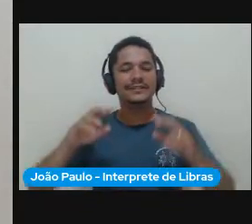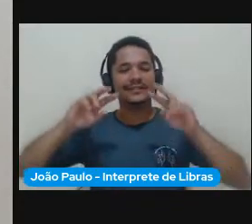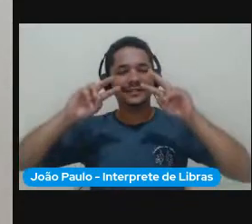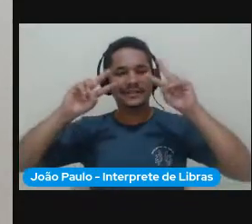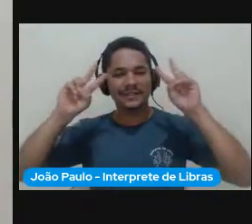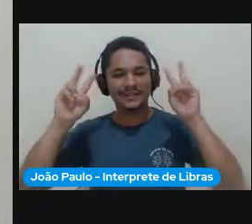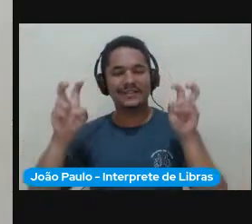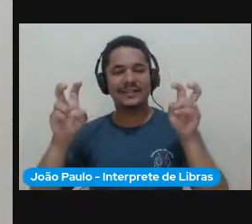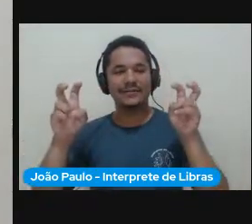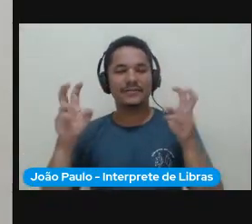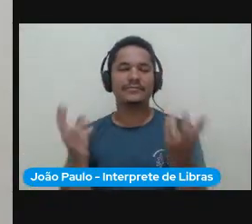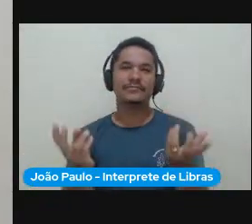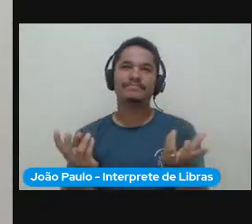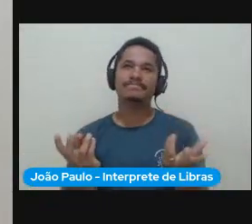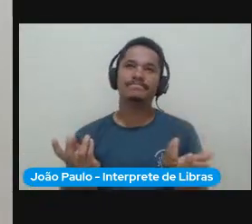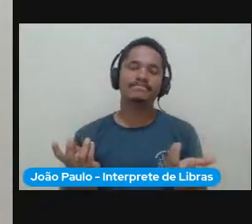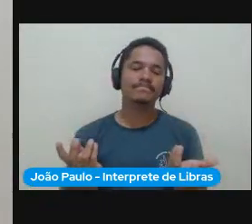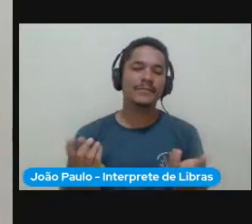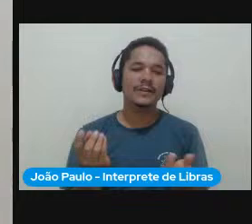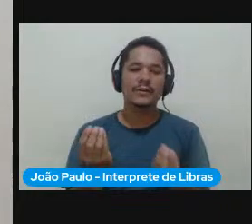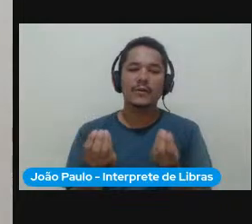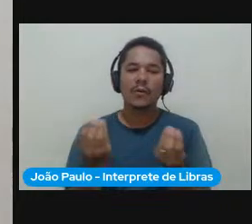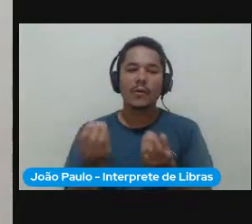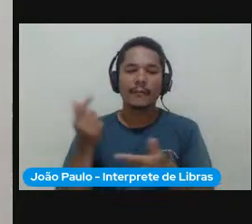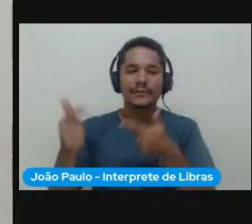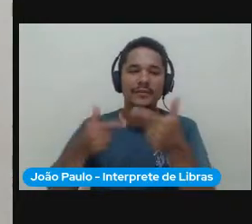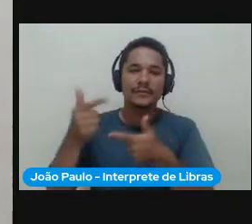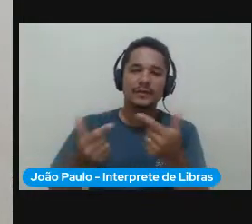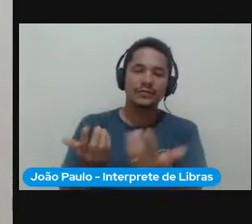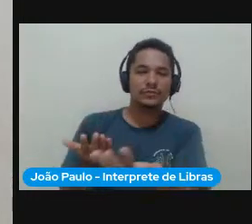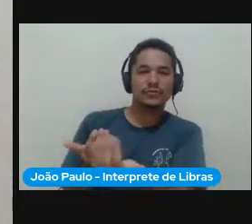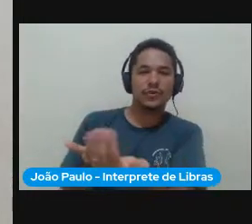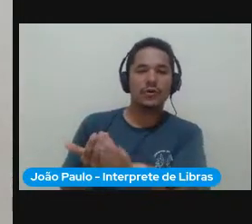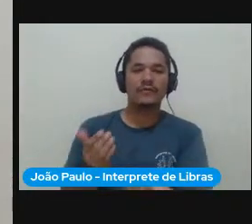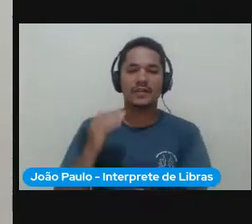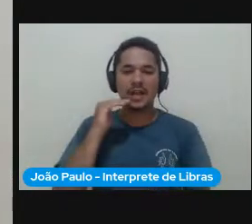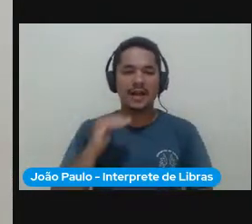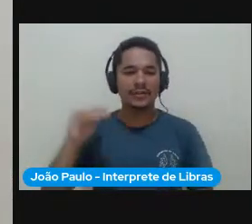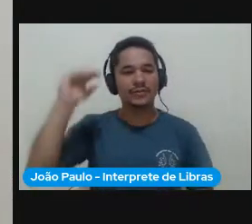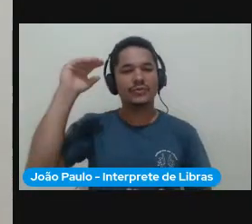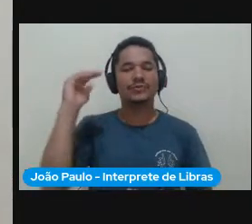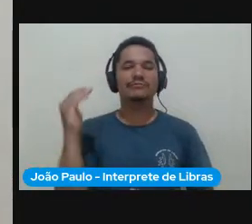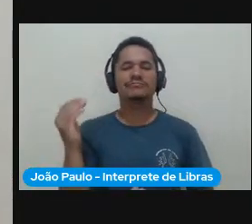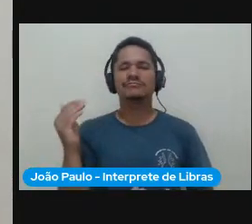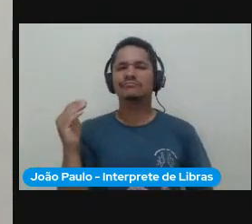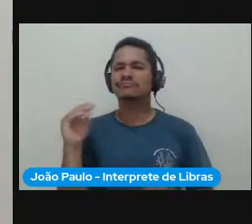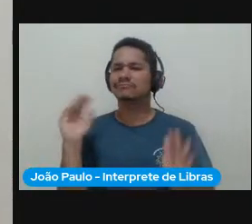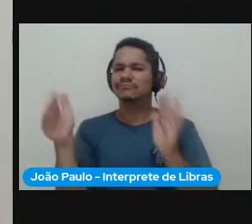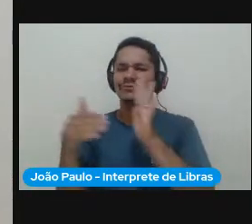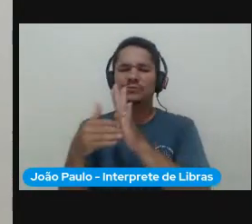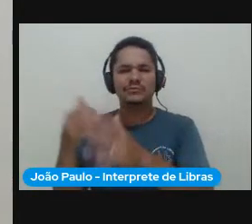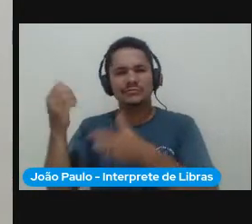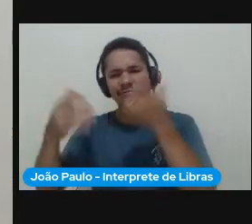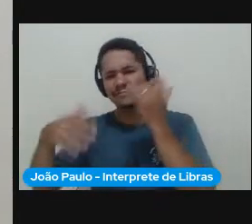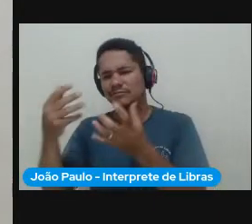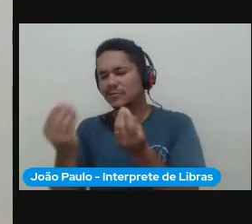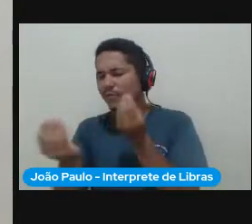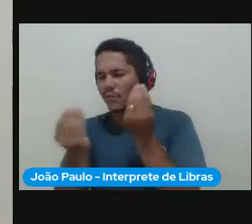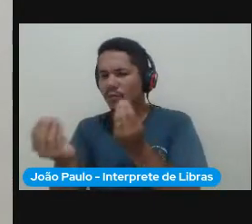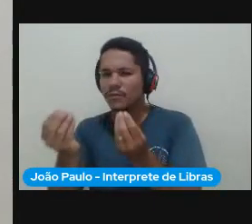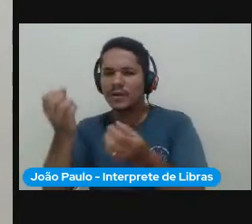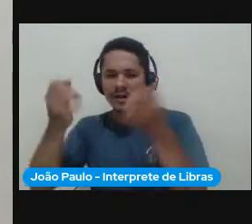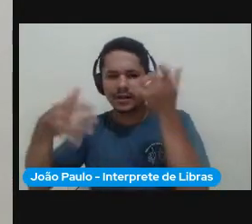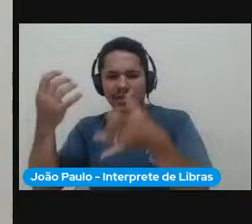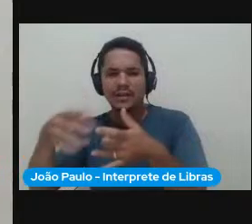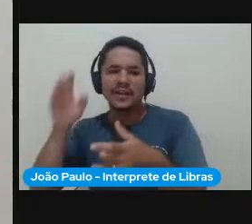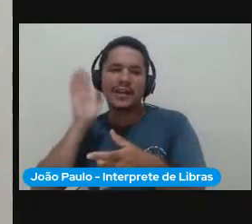é que é, né, o trabalho dos jovens, dos adultos, né? Vai contar muita coisa legal para a gente. Bom,